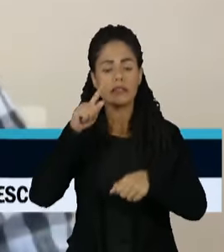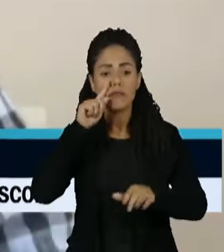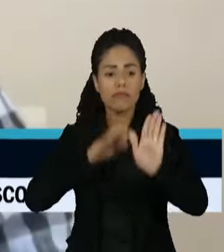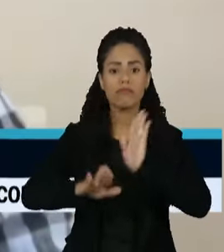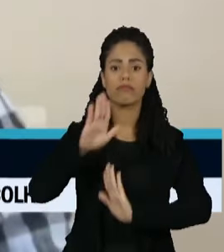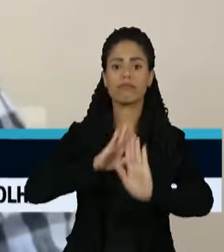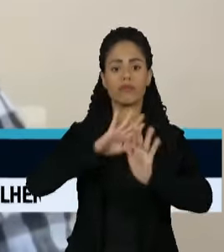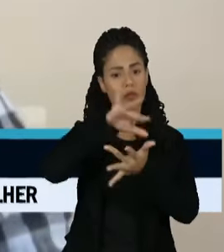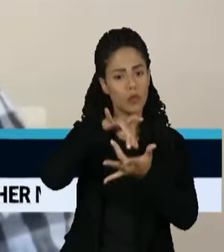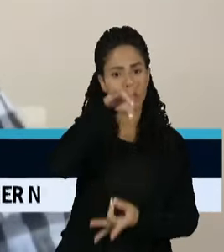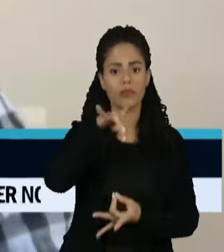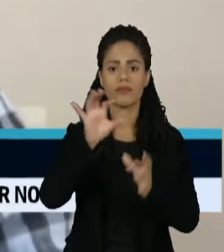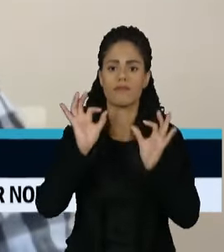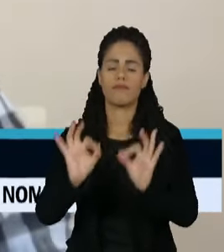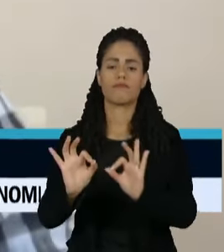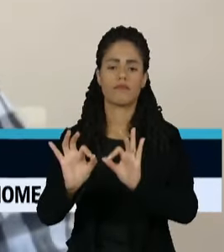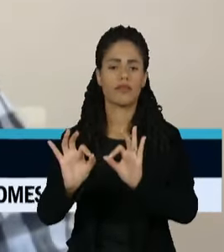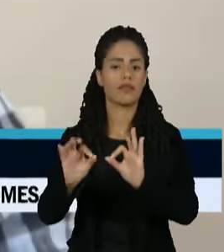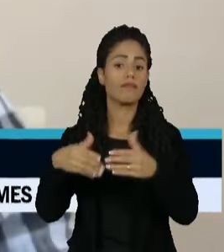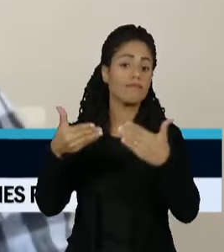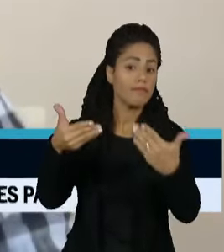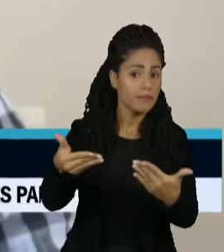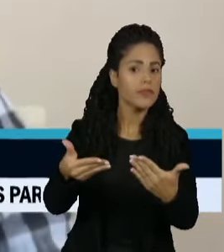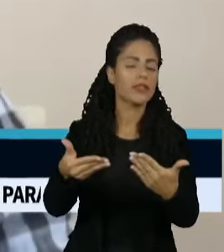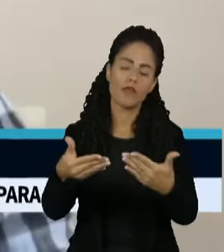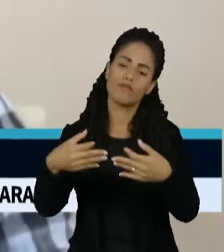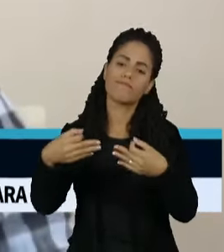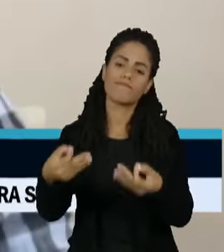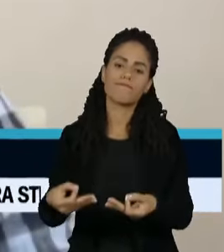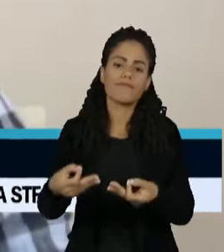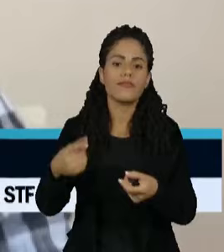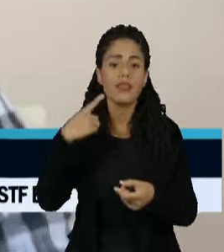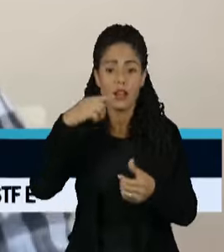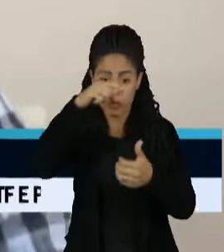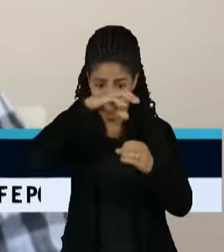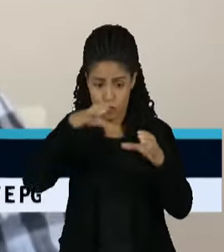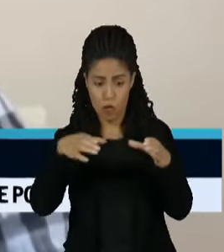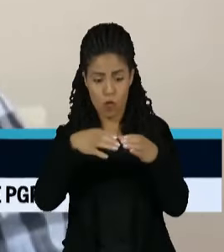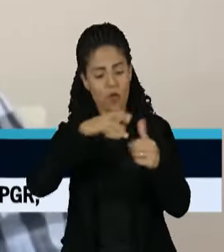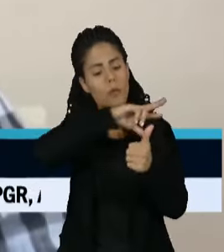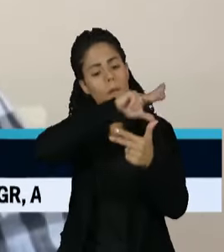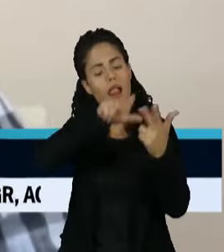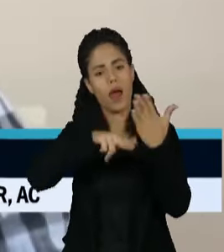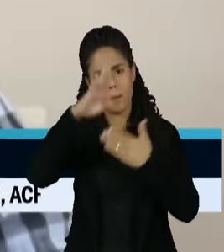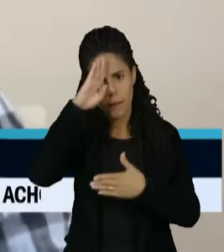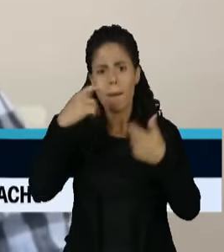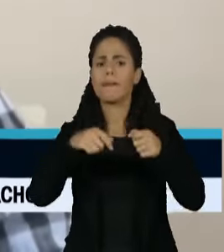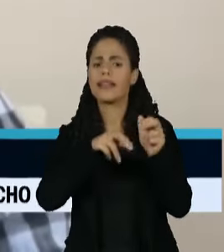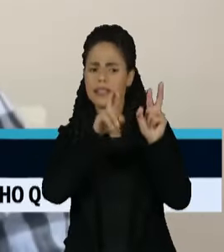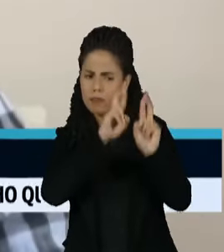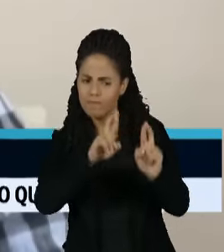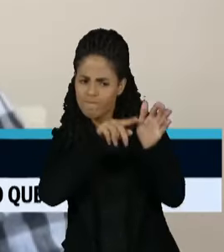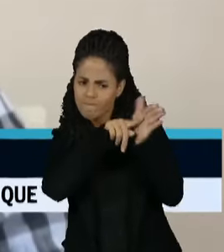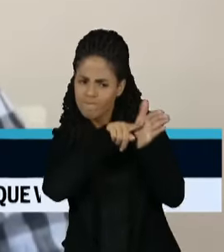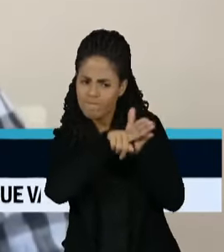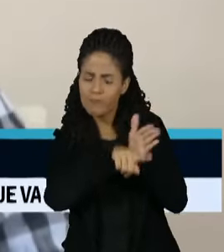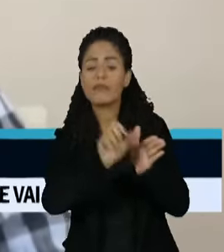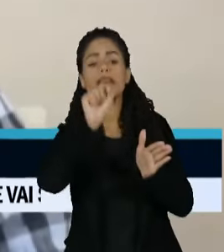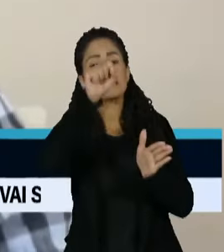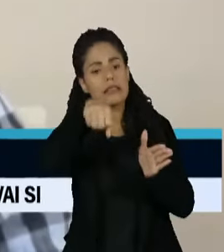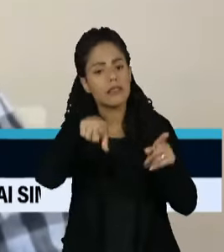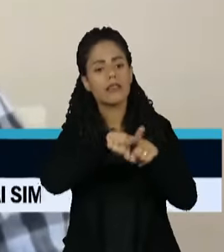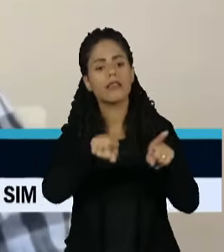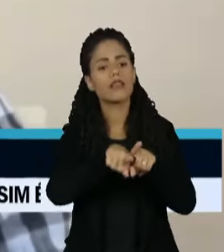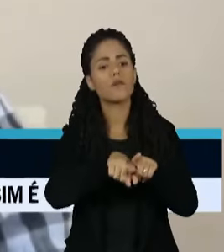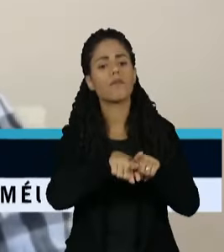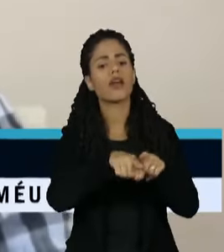uma democracia liberal. Então, os militares precisam ser investigados e precisa-se acabar